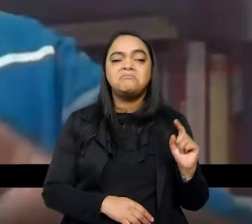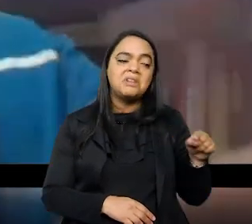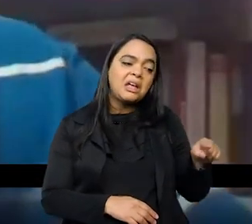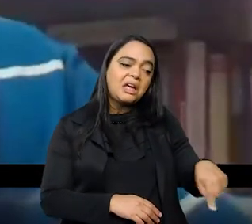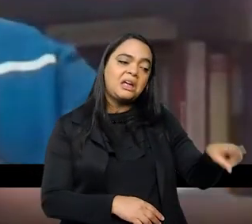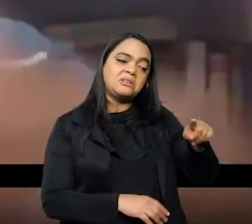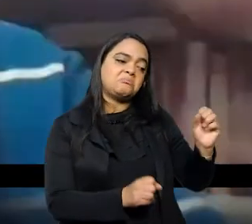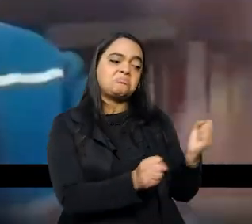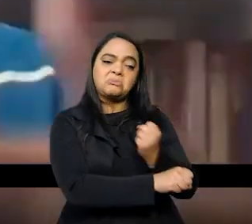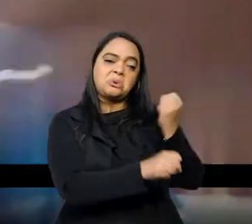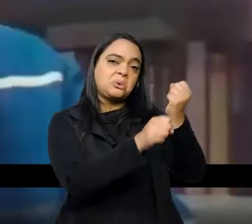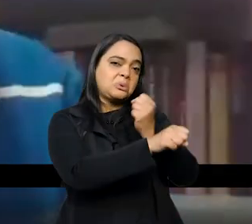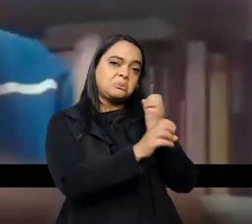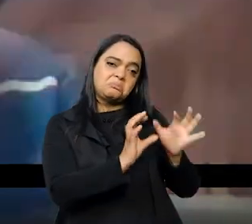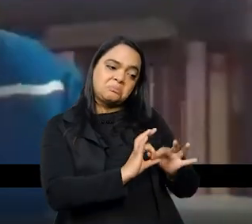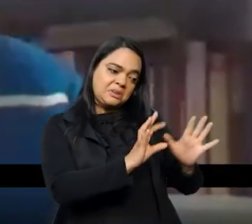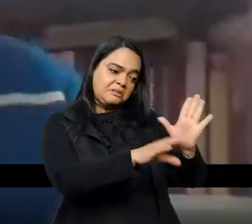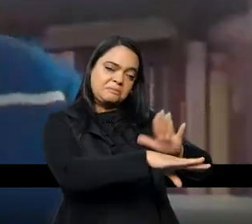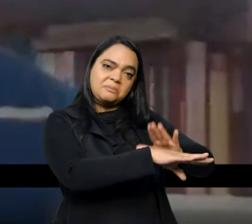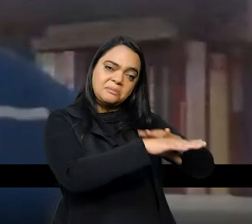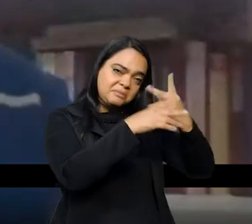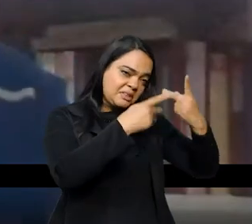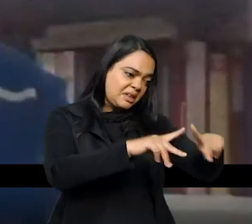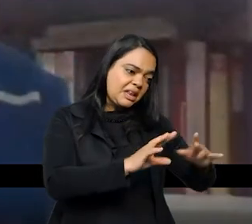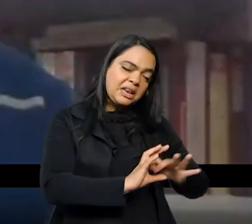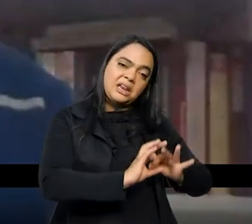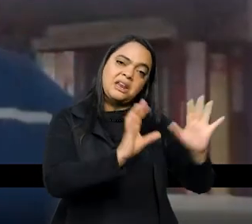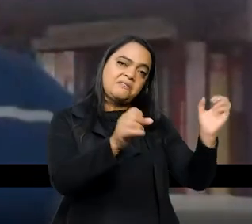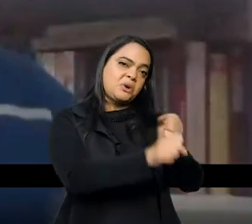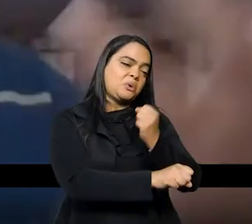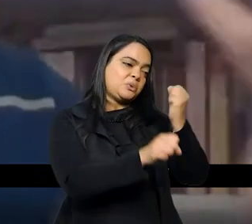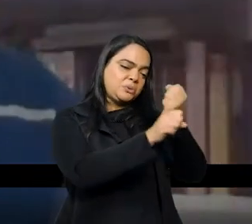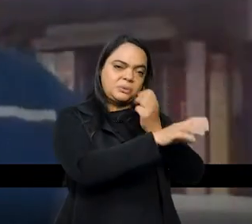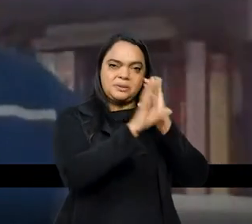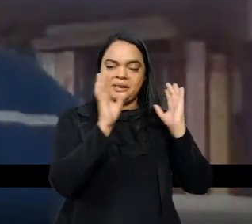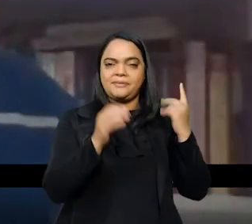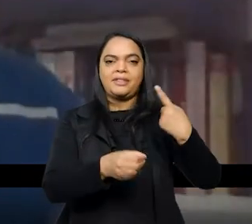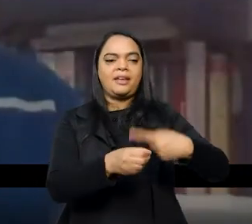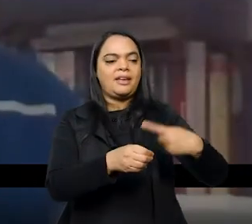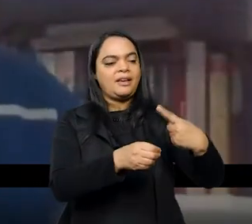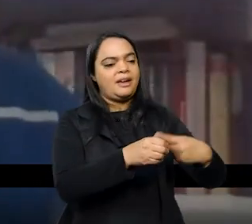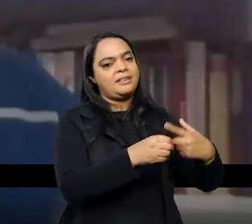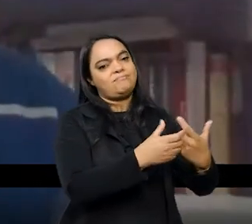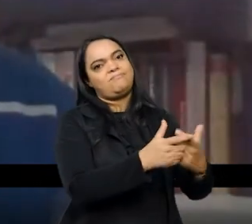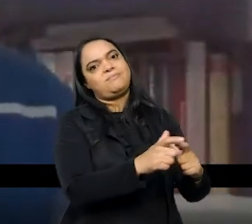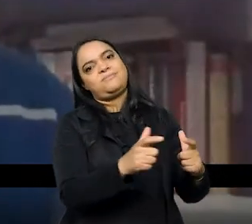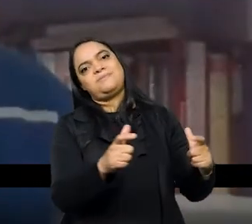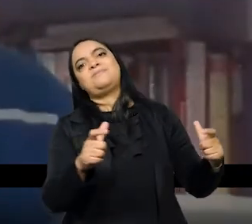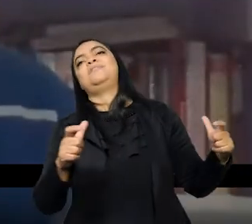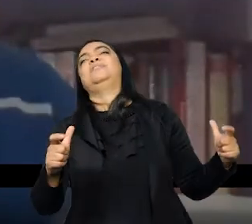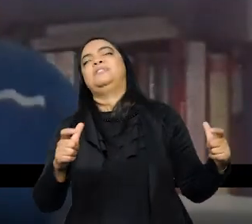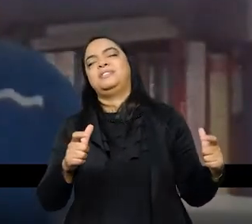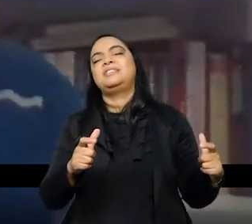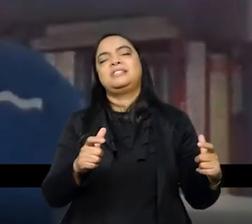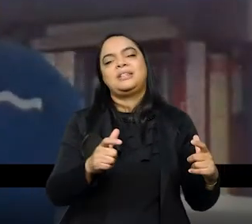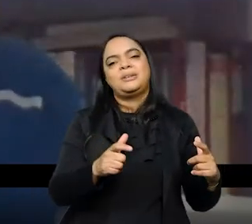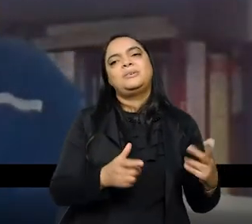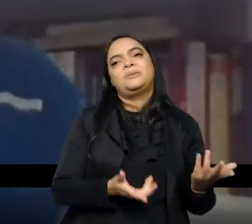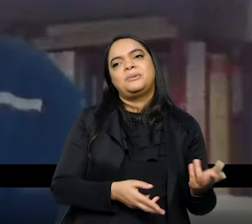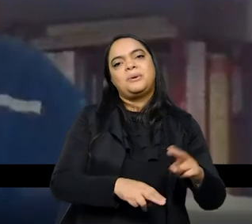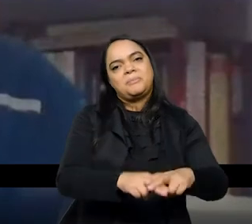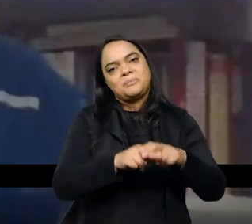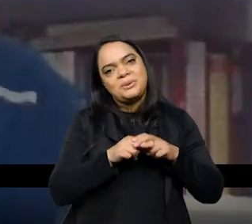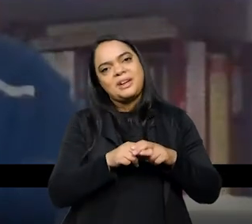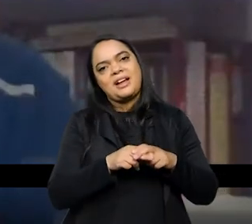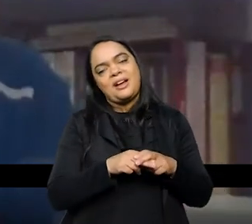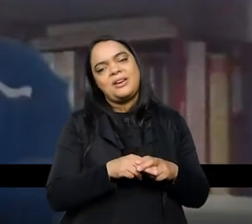que ali poderiam construir à vontade. E a cidade surgia exatamente a partir de um ponto de